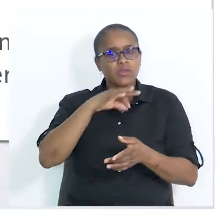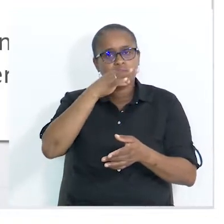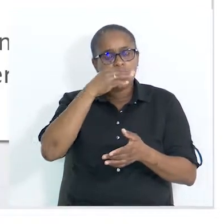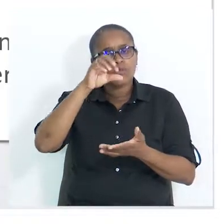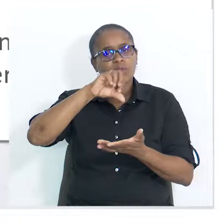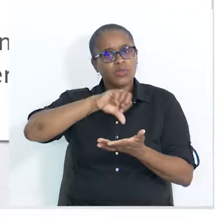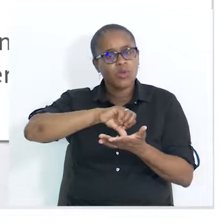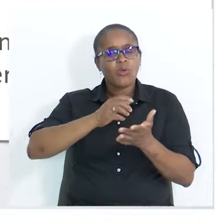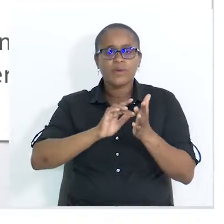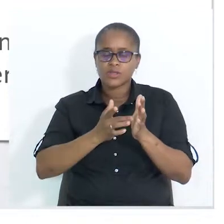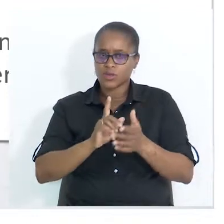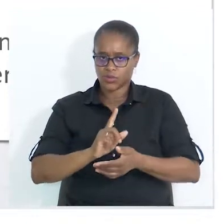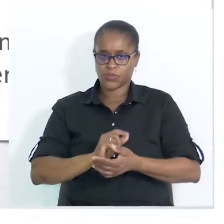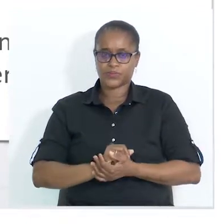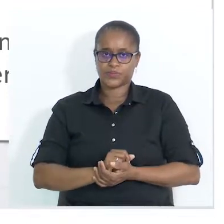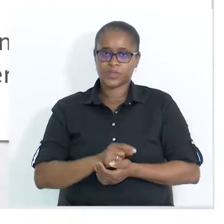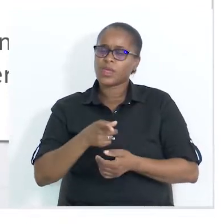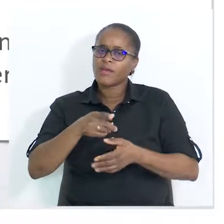no território brasileiro.